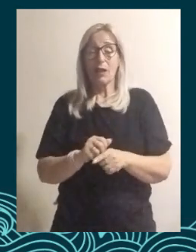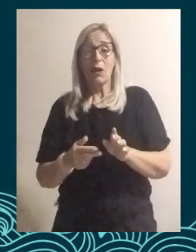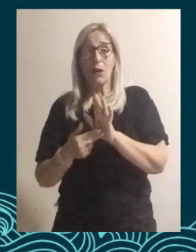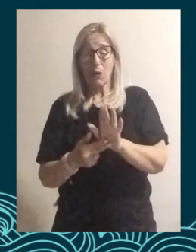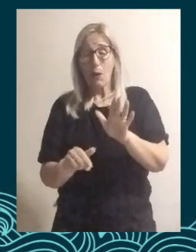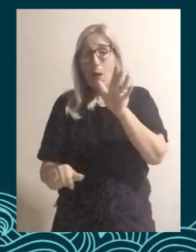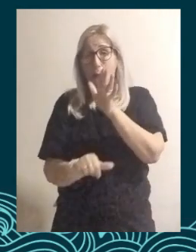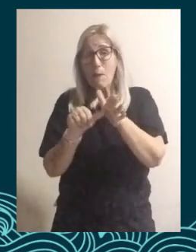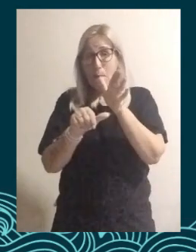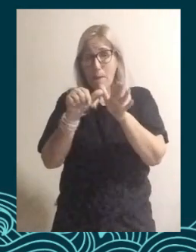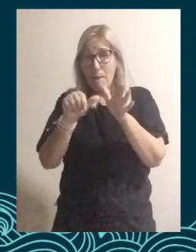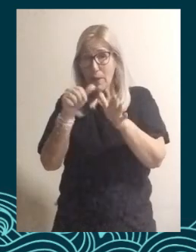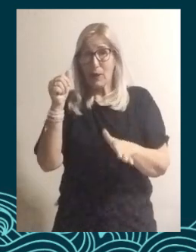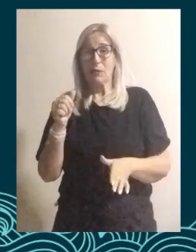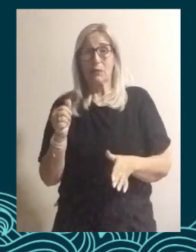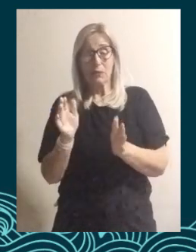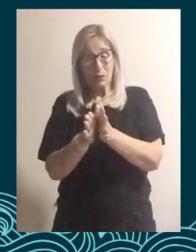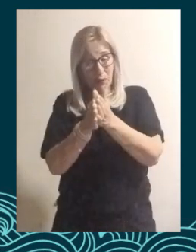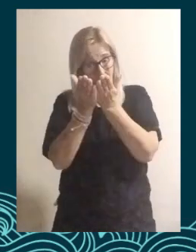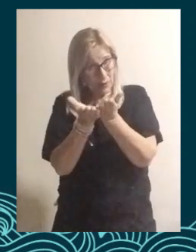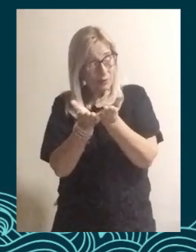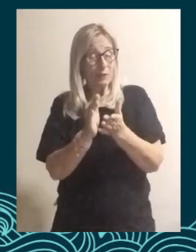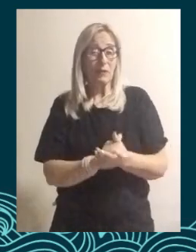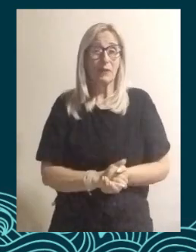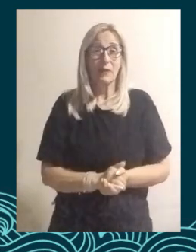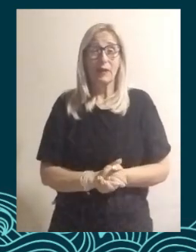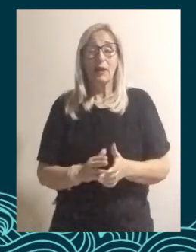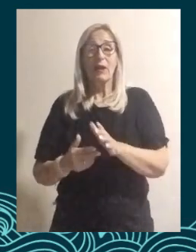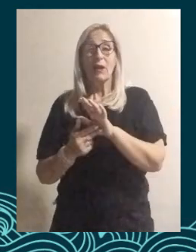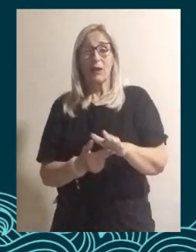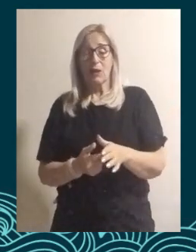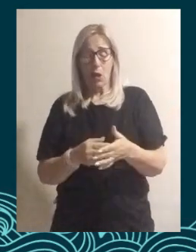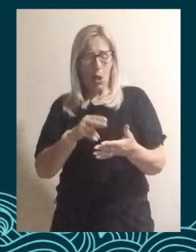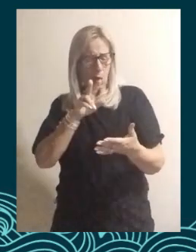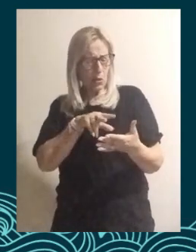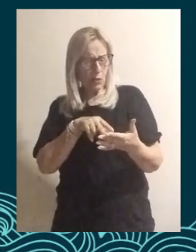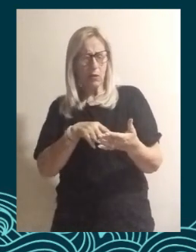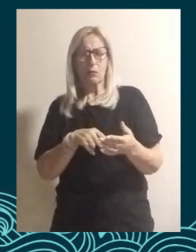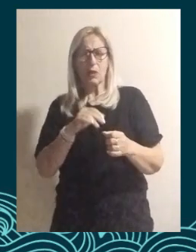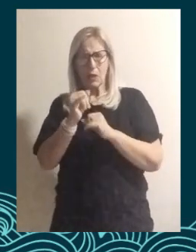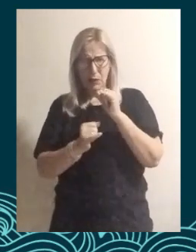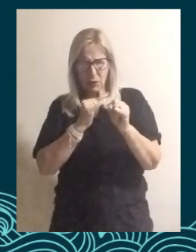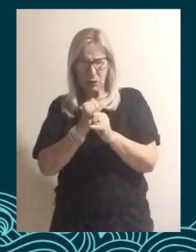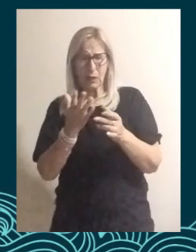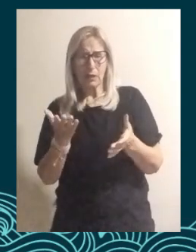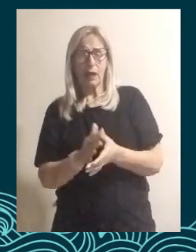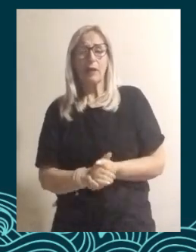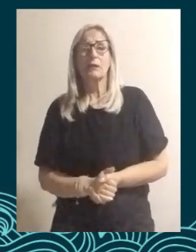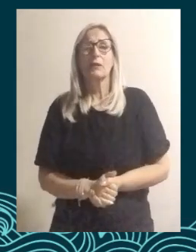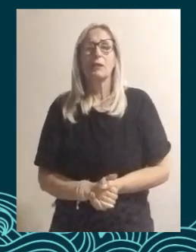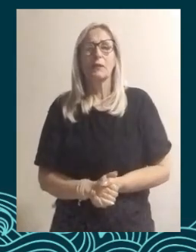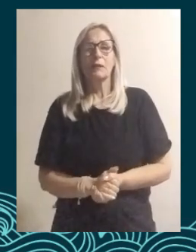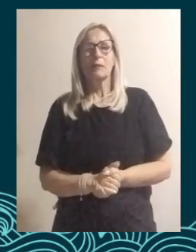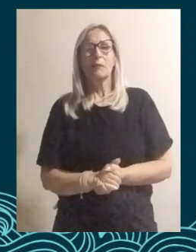associação. Foi esse livro, Mil Milhas, que acho que foi o seu primeiro livro também, nesse box bonito